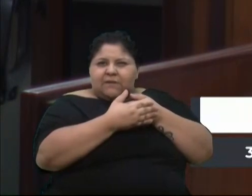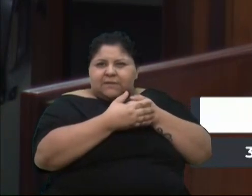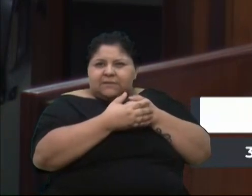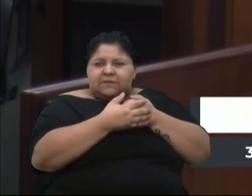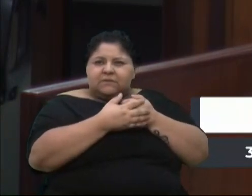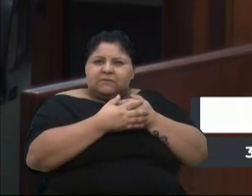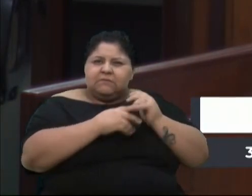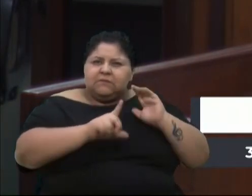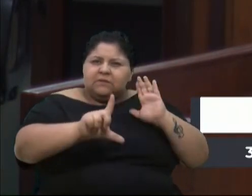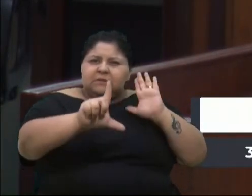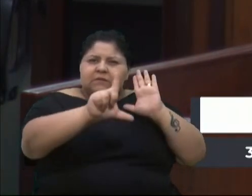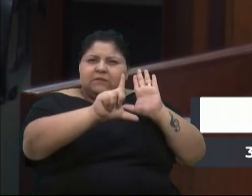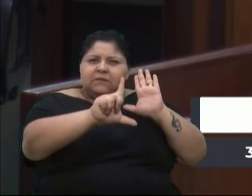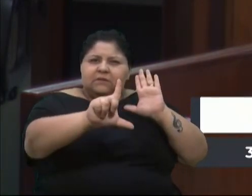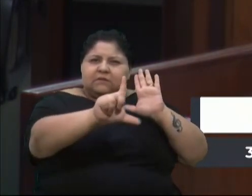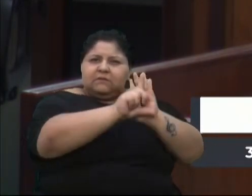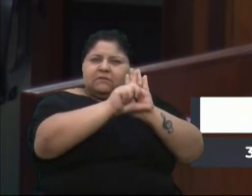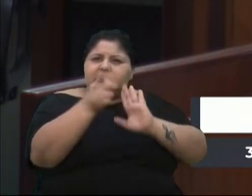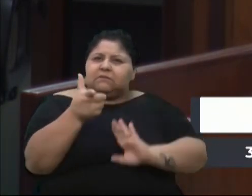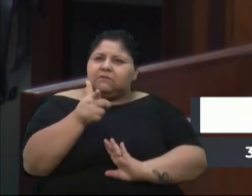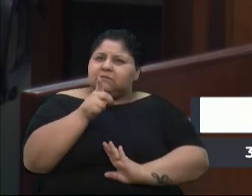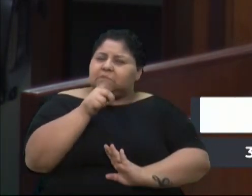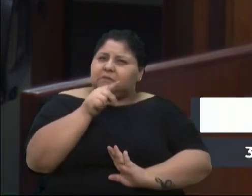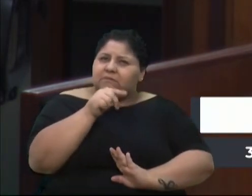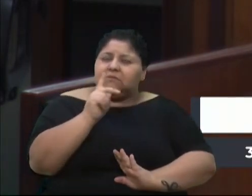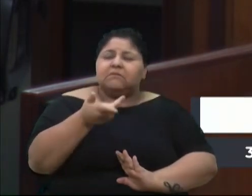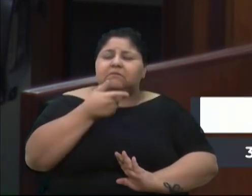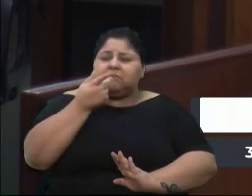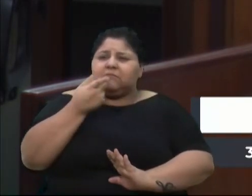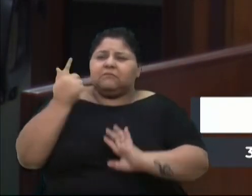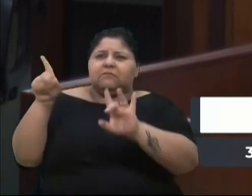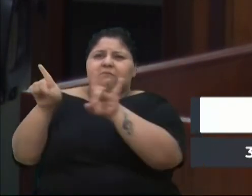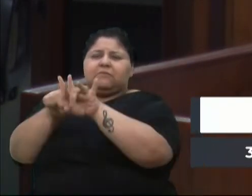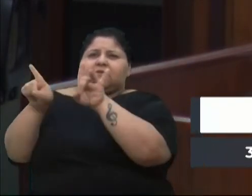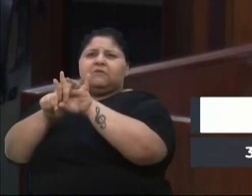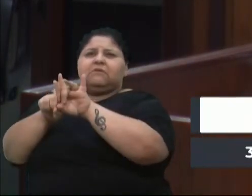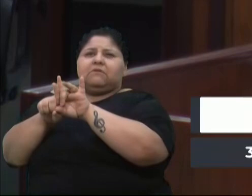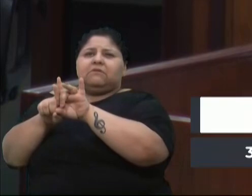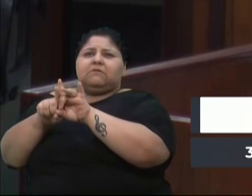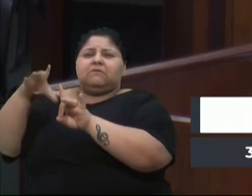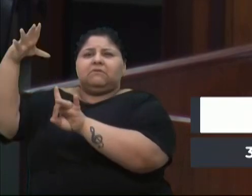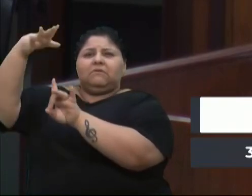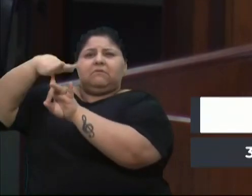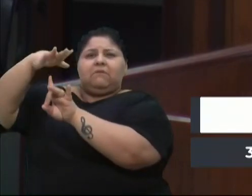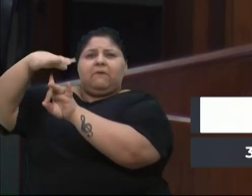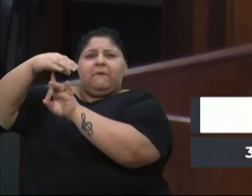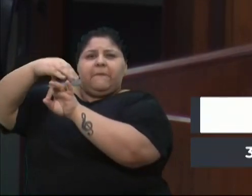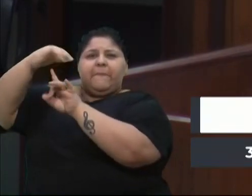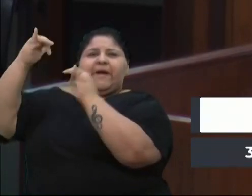Ciro. Também no bairro São Ciro foi falado sobre também as paradas do ônibus, pediram